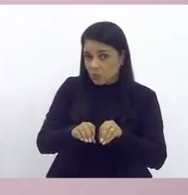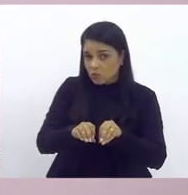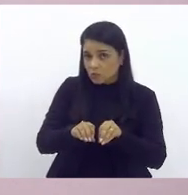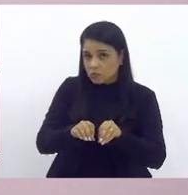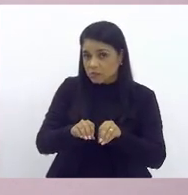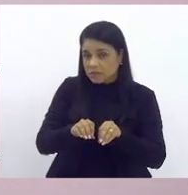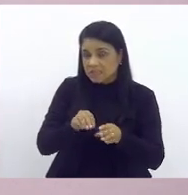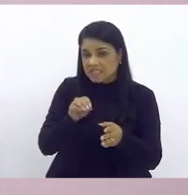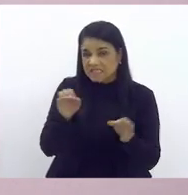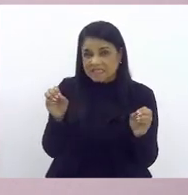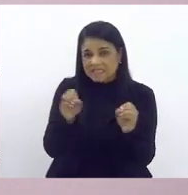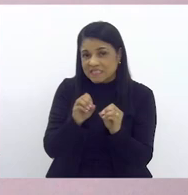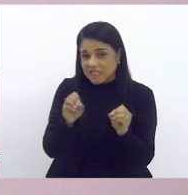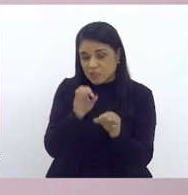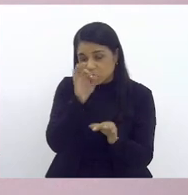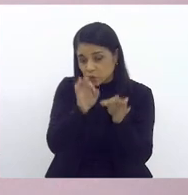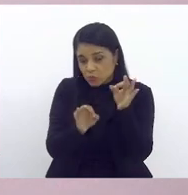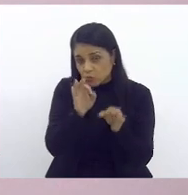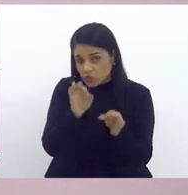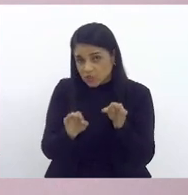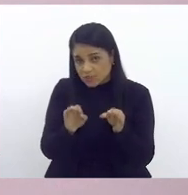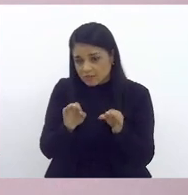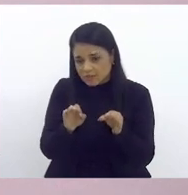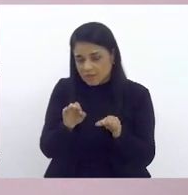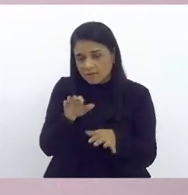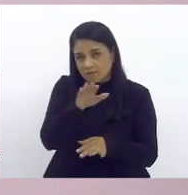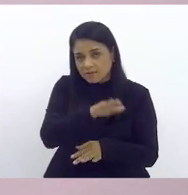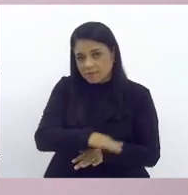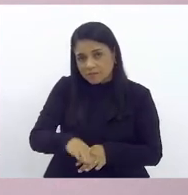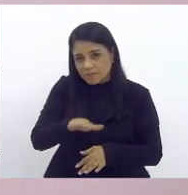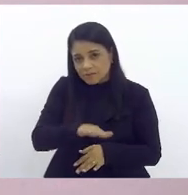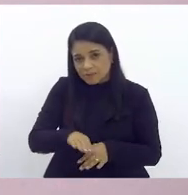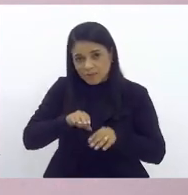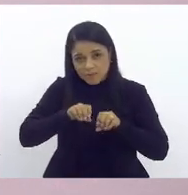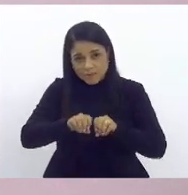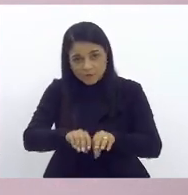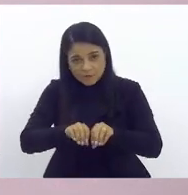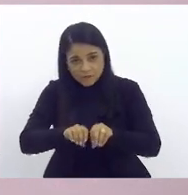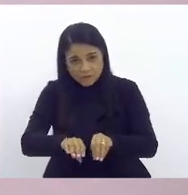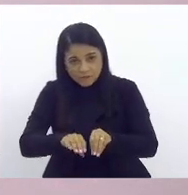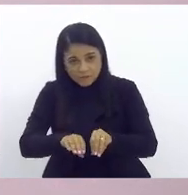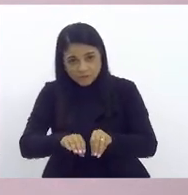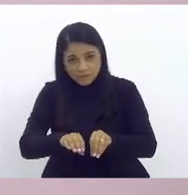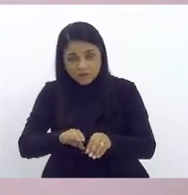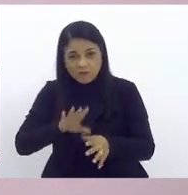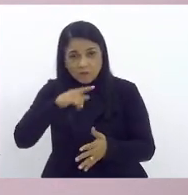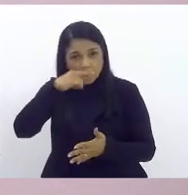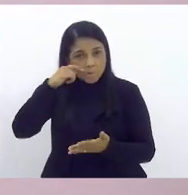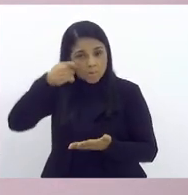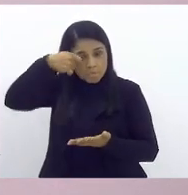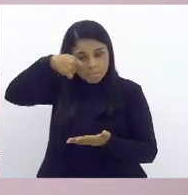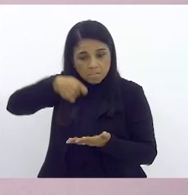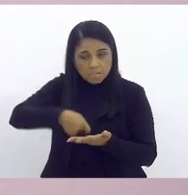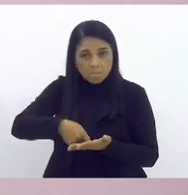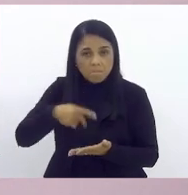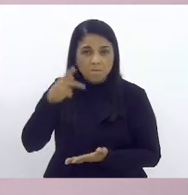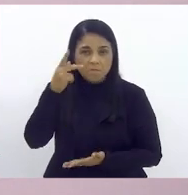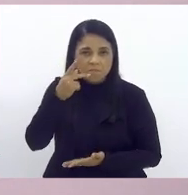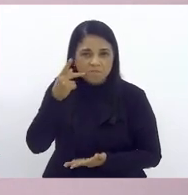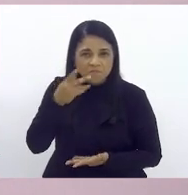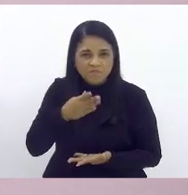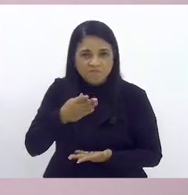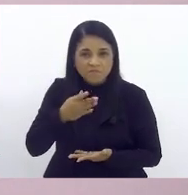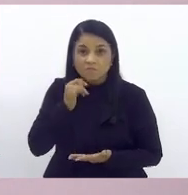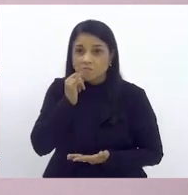fazer justiça com a primeiríssima infância. É uma política machista. Isso precisa